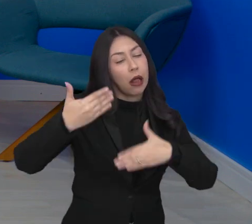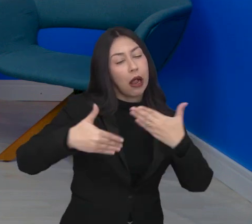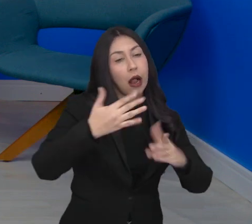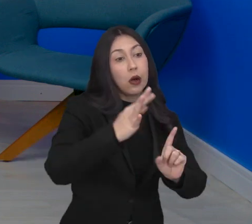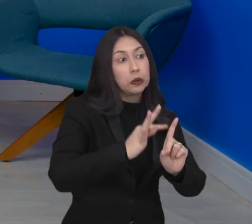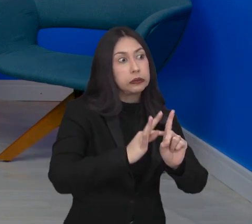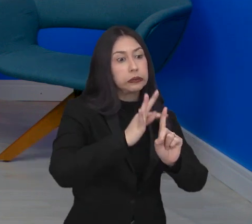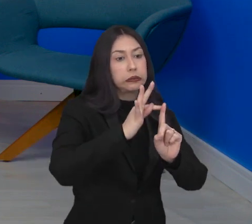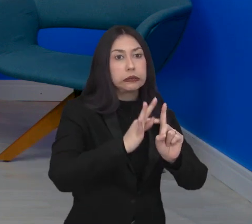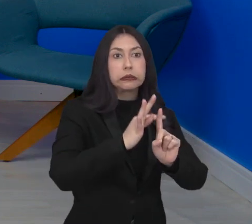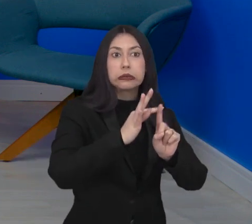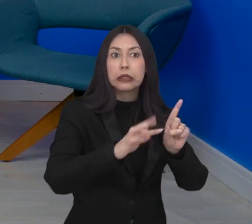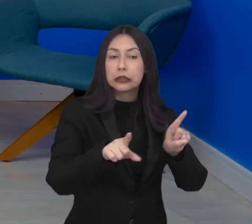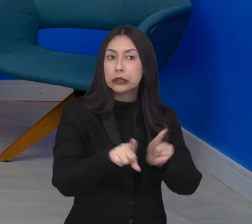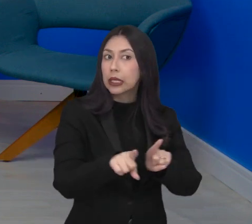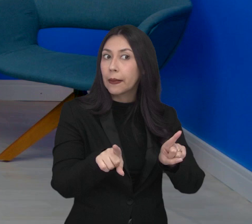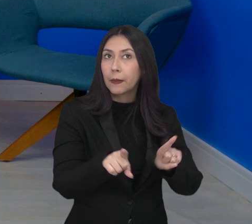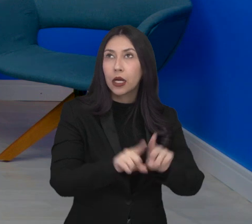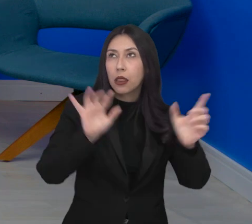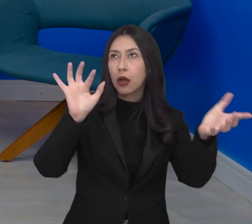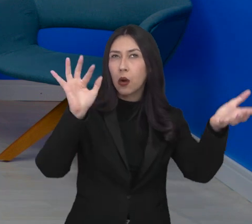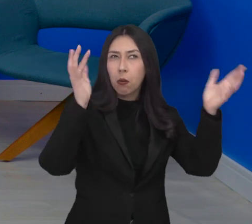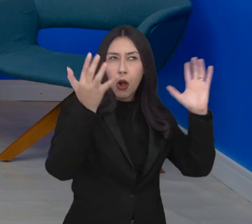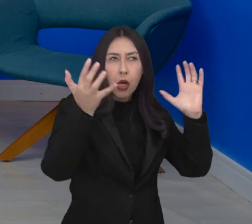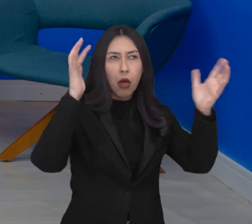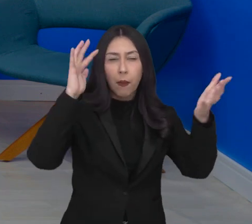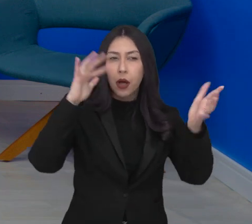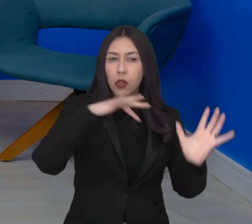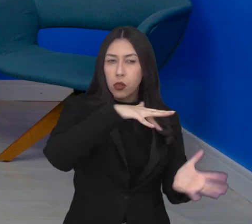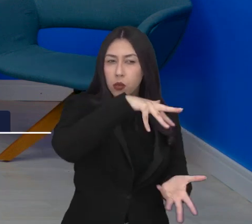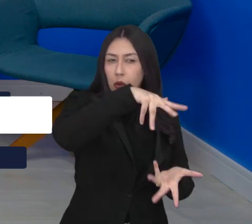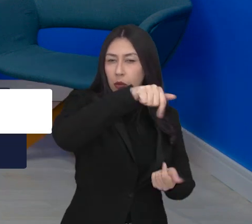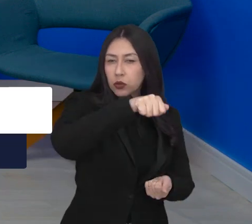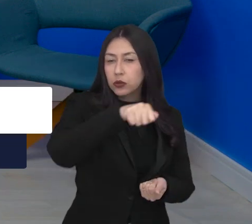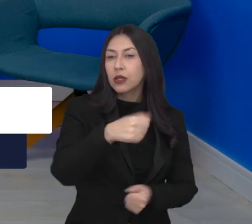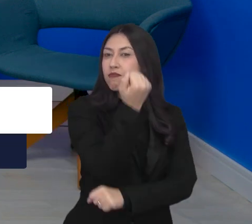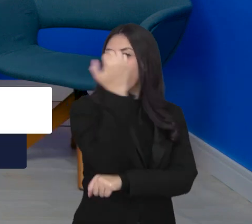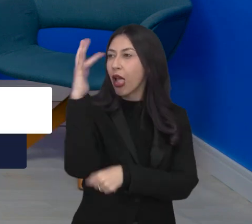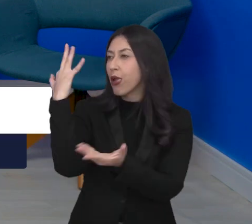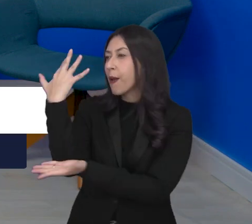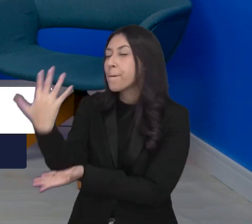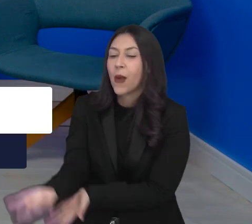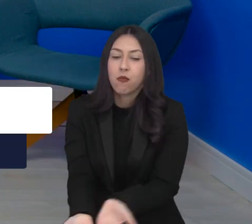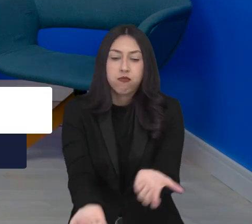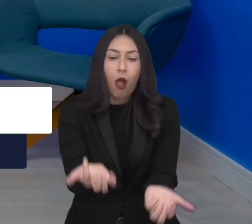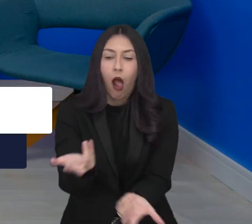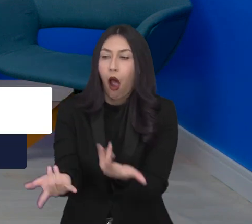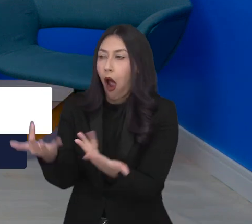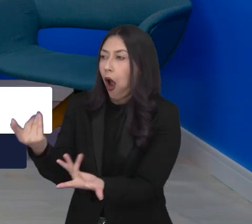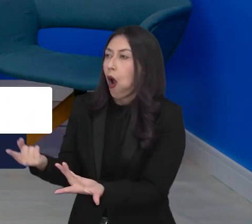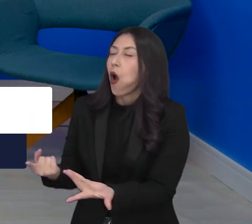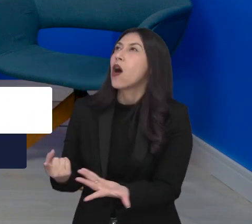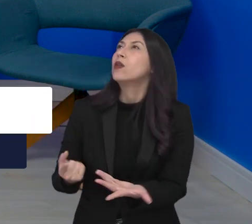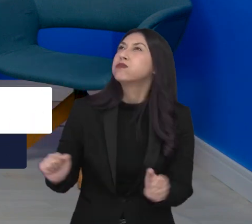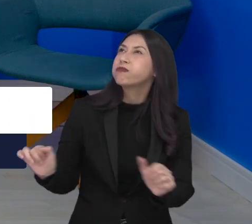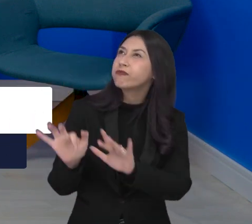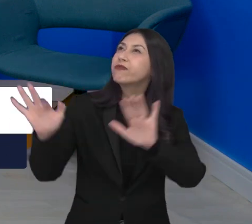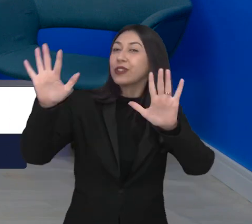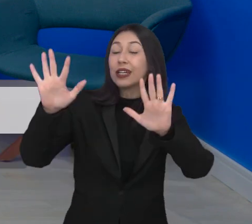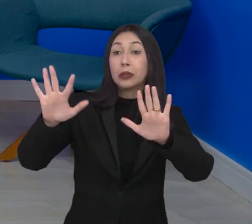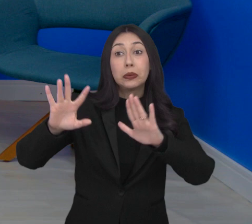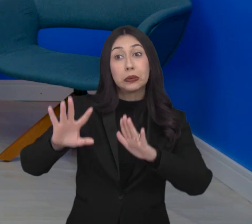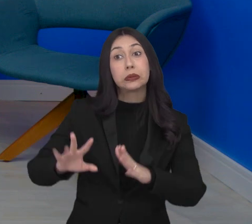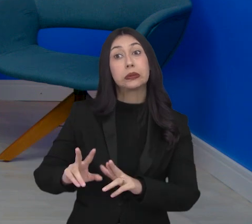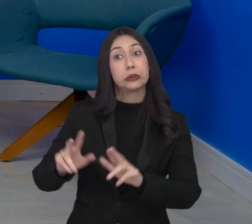nas temperaturas e nos padrões climáticos do planeta. Desmatamento, queimadas e poluição são algumas das